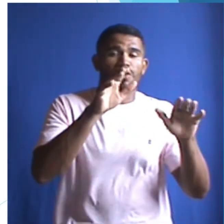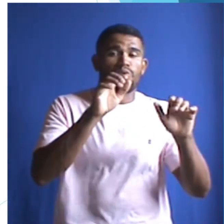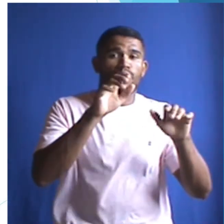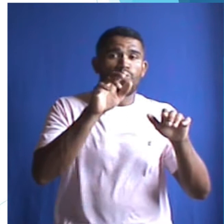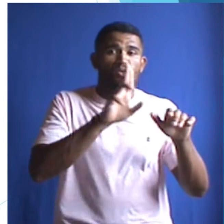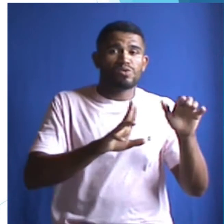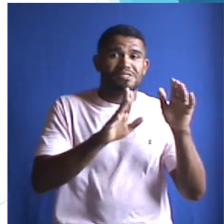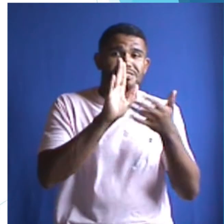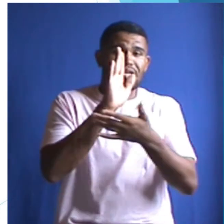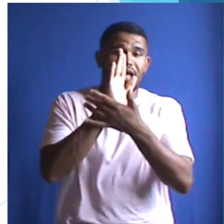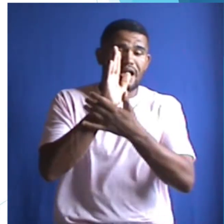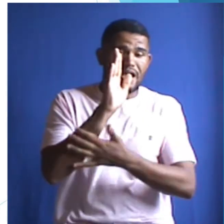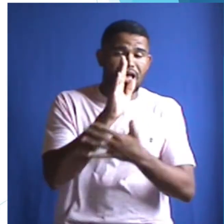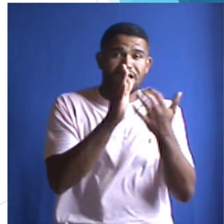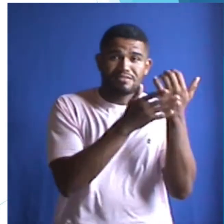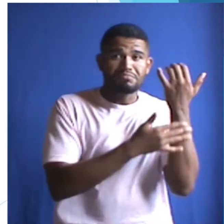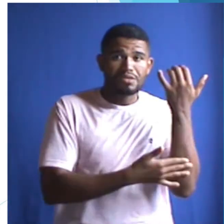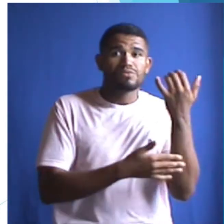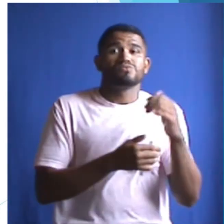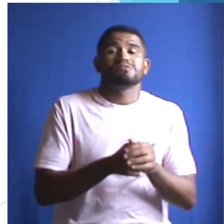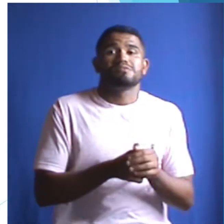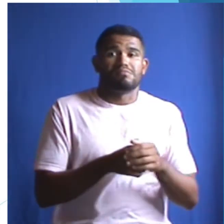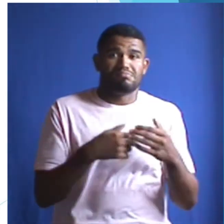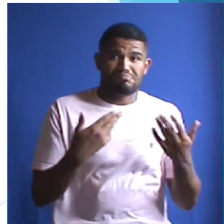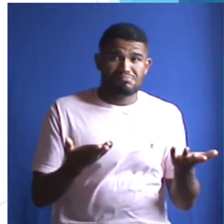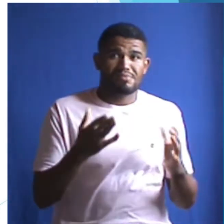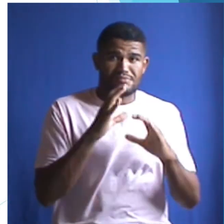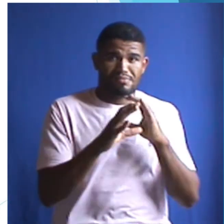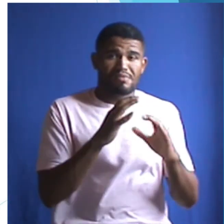e motora, então ela não